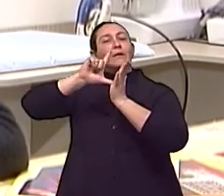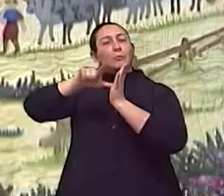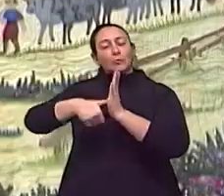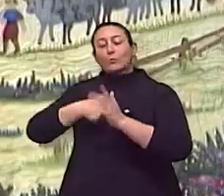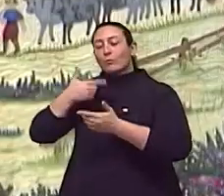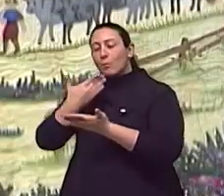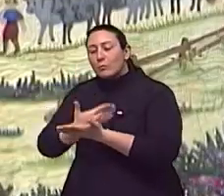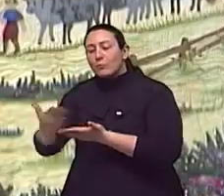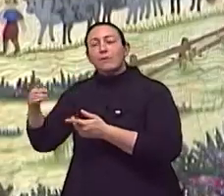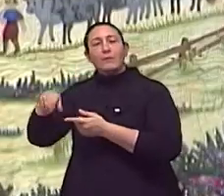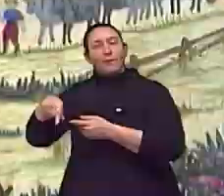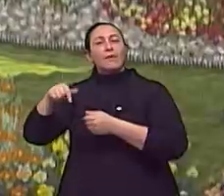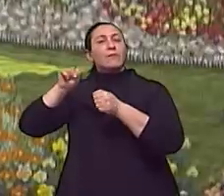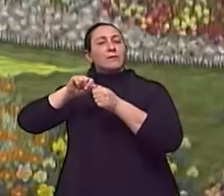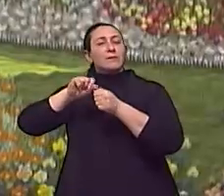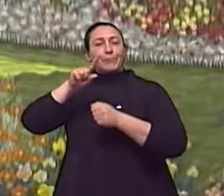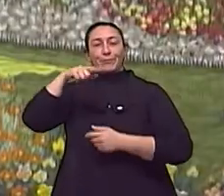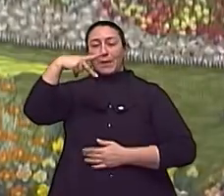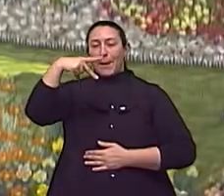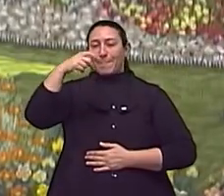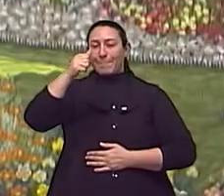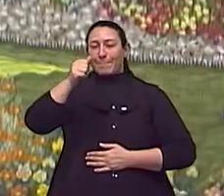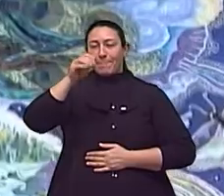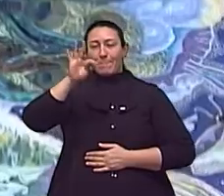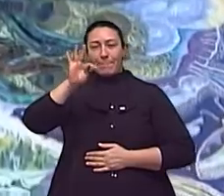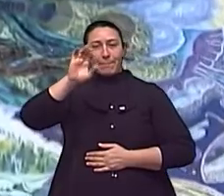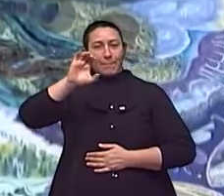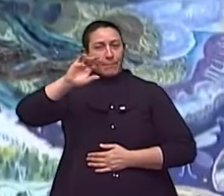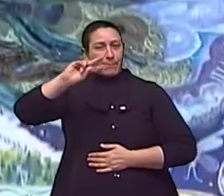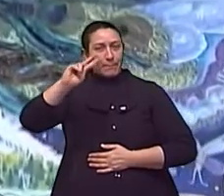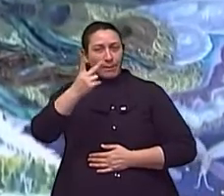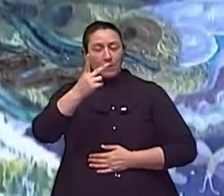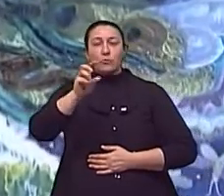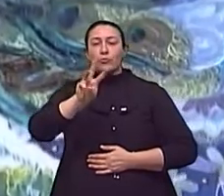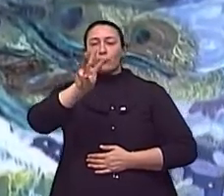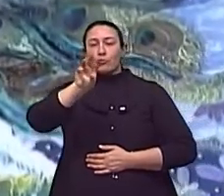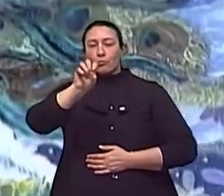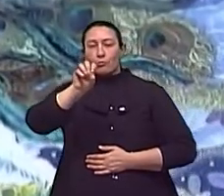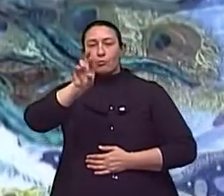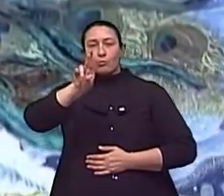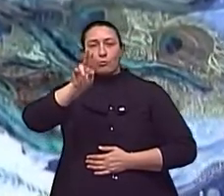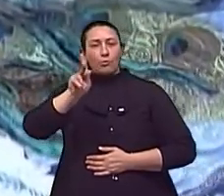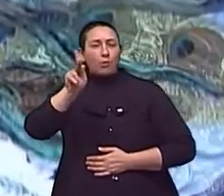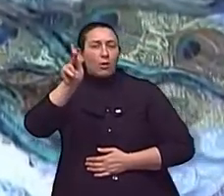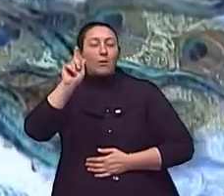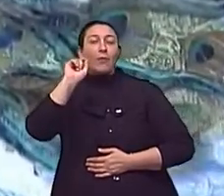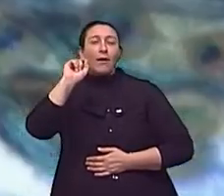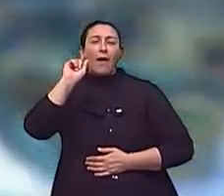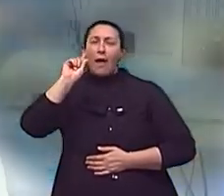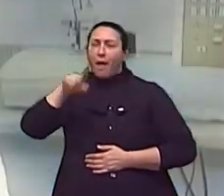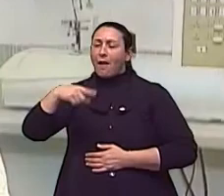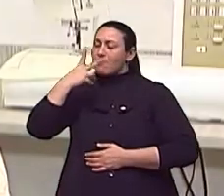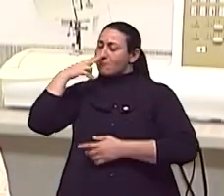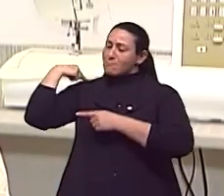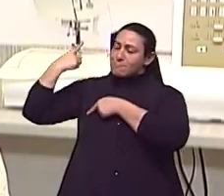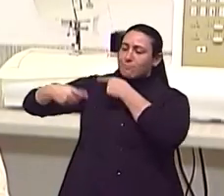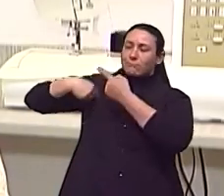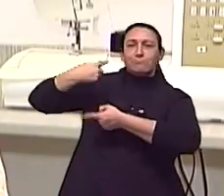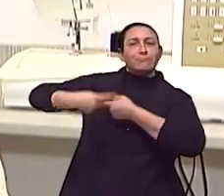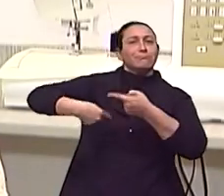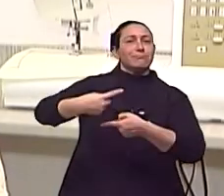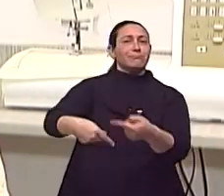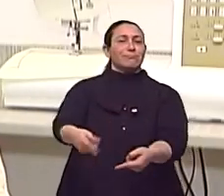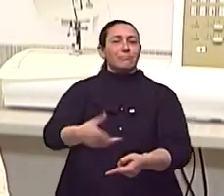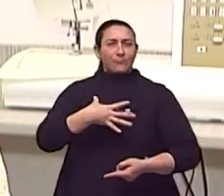atrás opetwork também pode ser um gesto de carinho uma tradição que passa de mãe para filho um presente